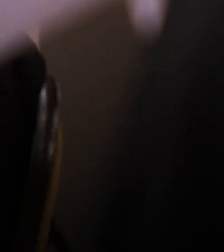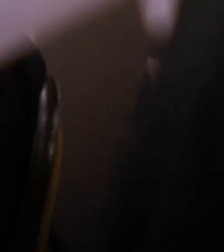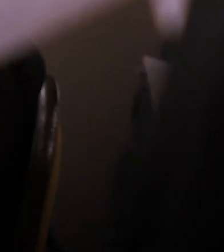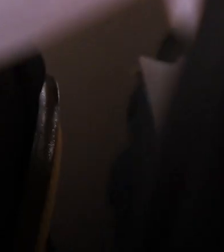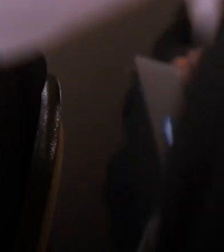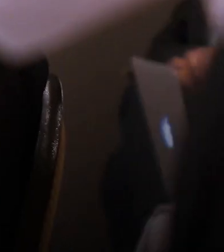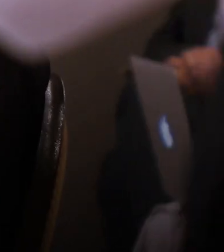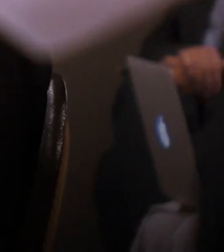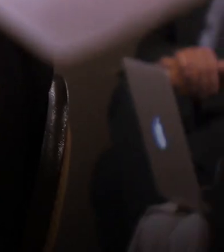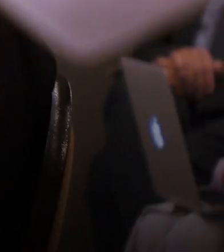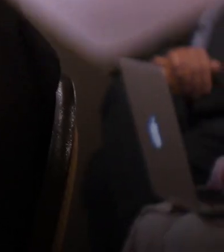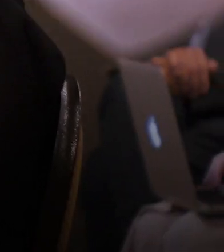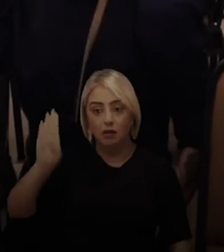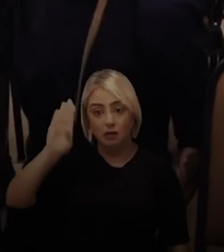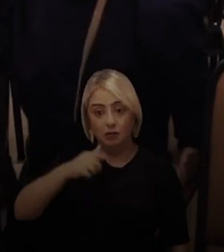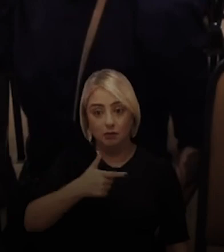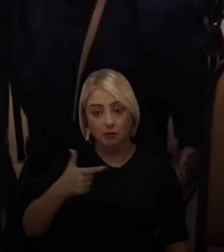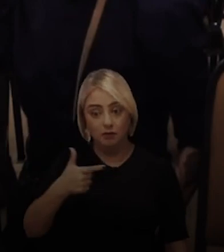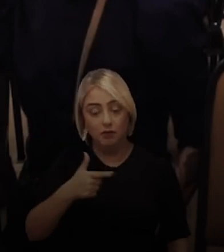brasileiro.